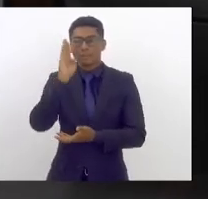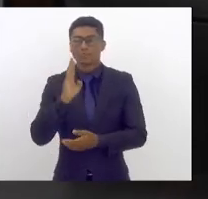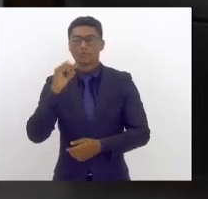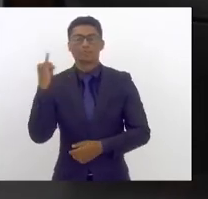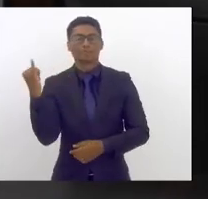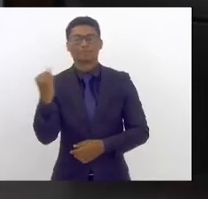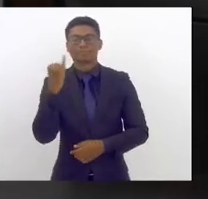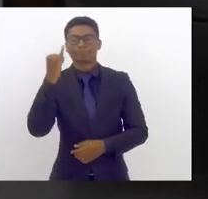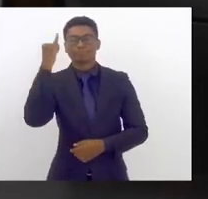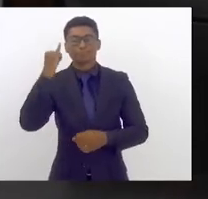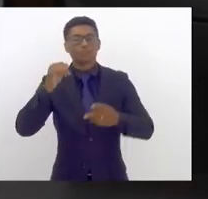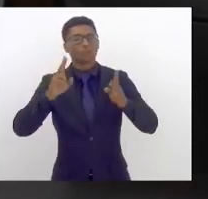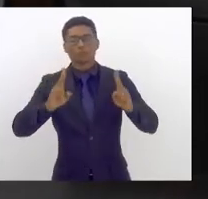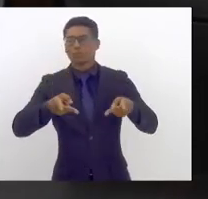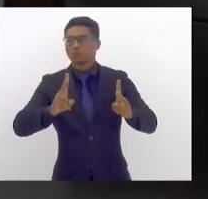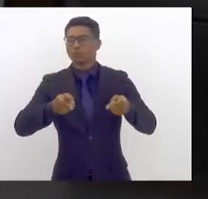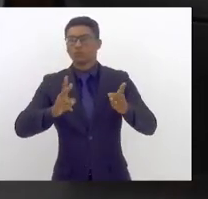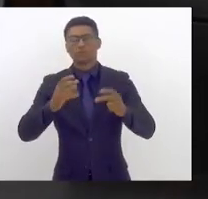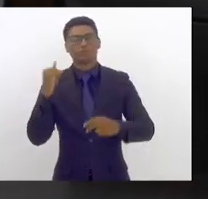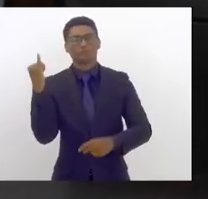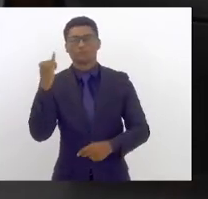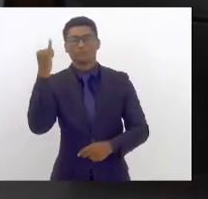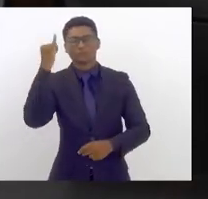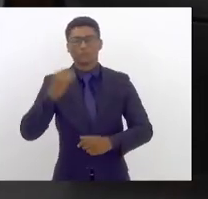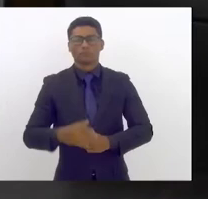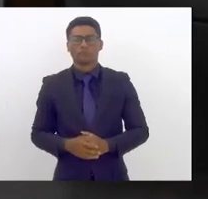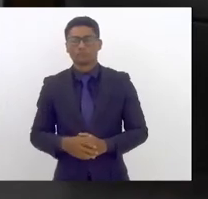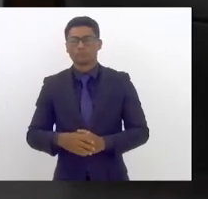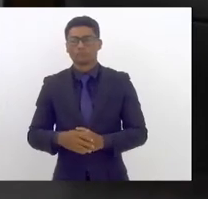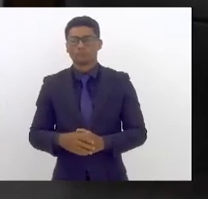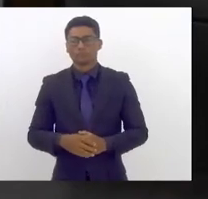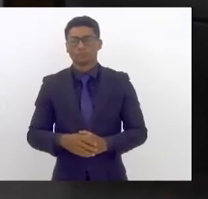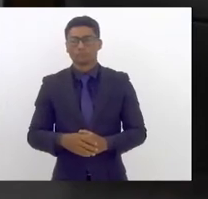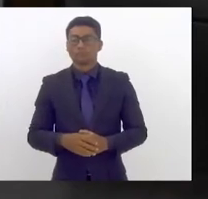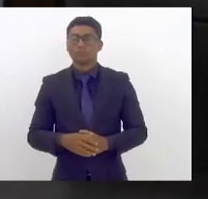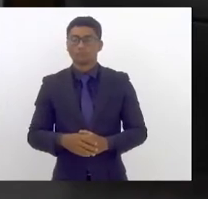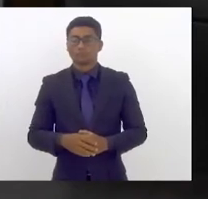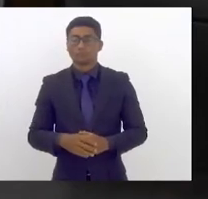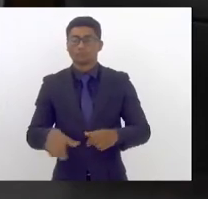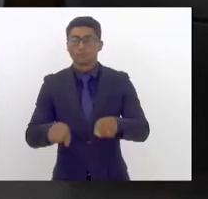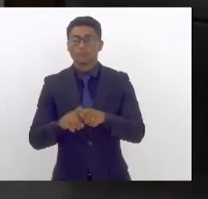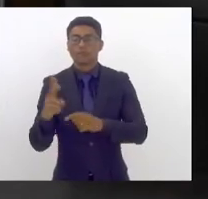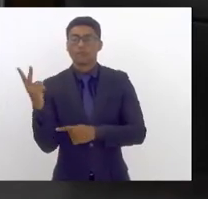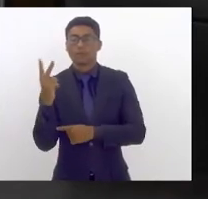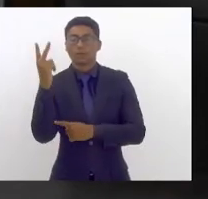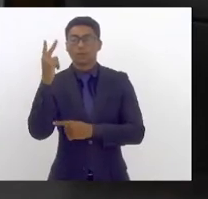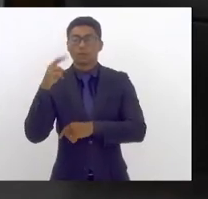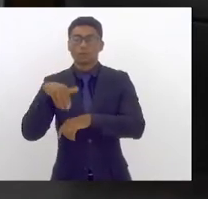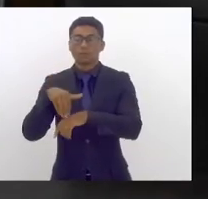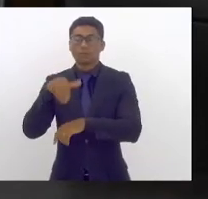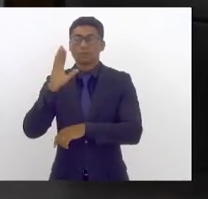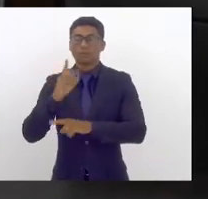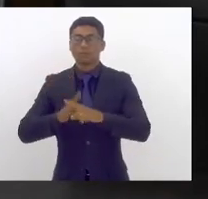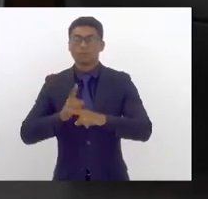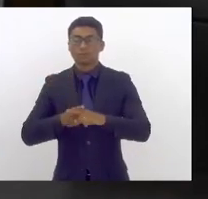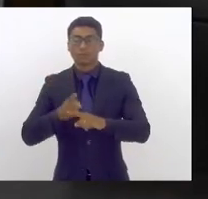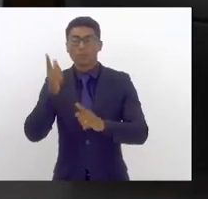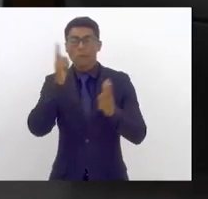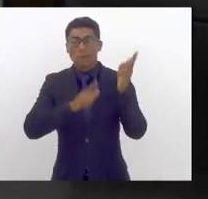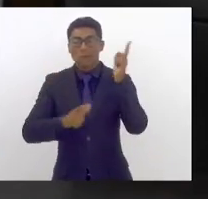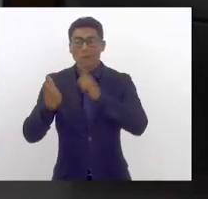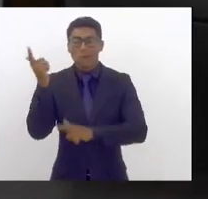é importante se manter é importante o aumento dos valores pois garante essas mulheres uma alimentação mais